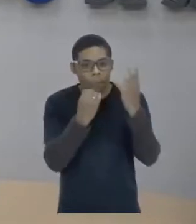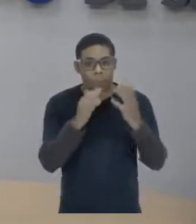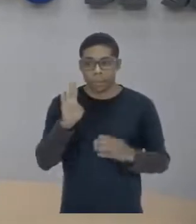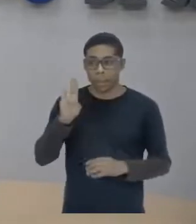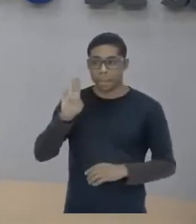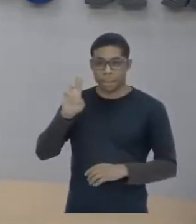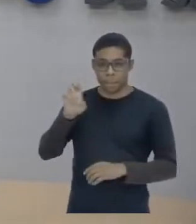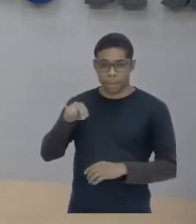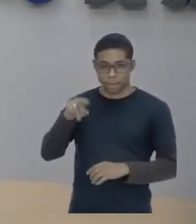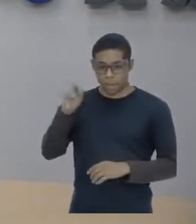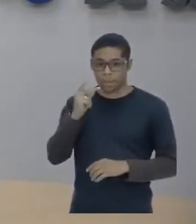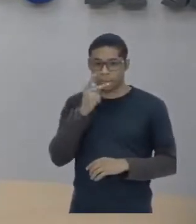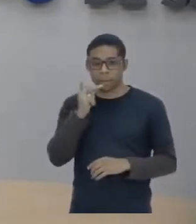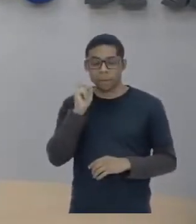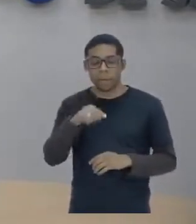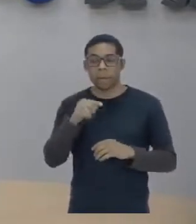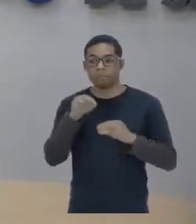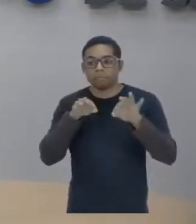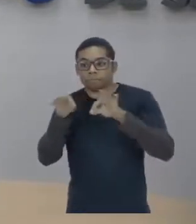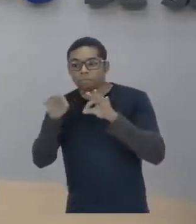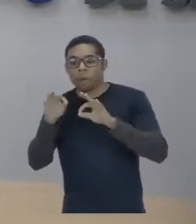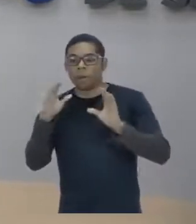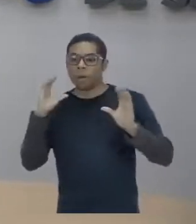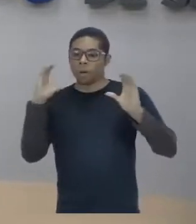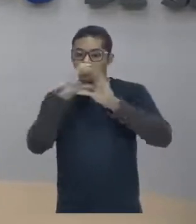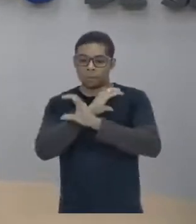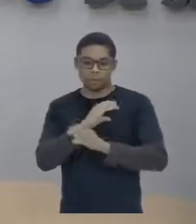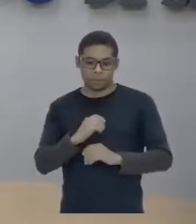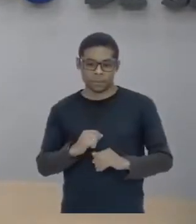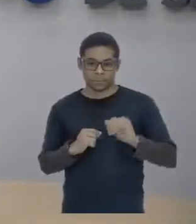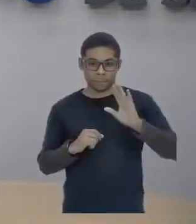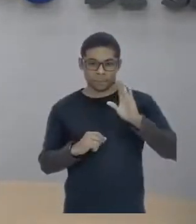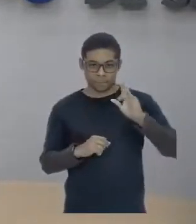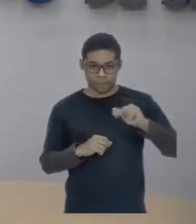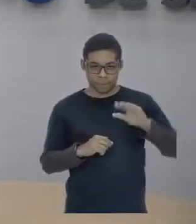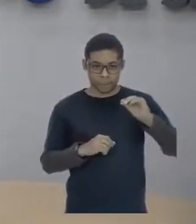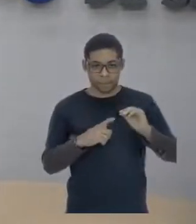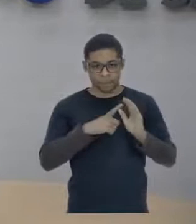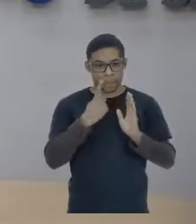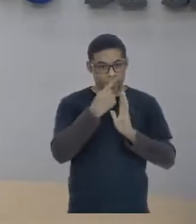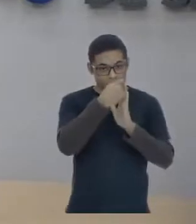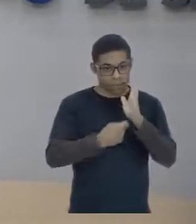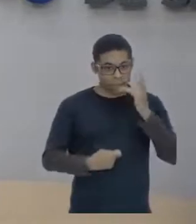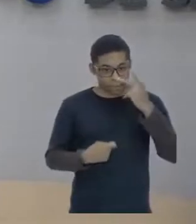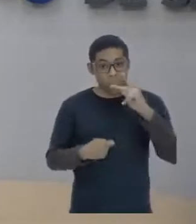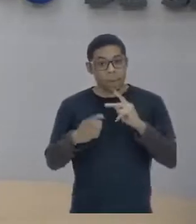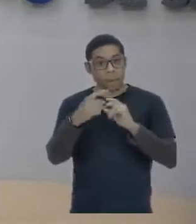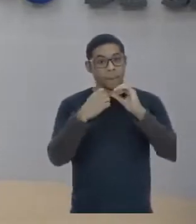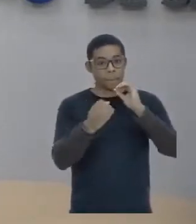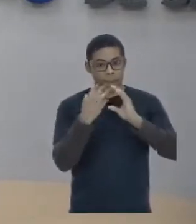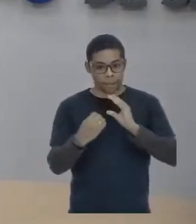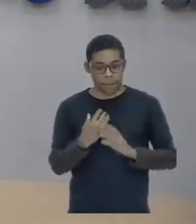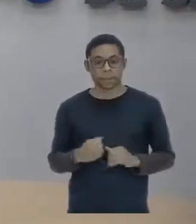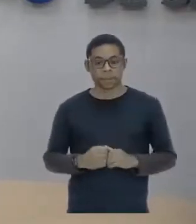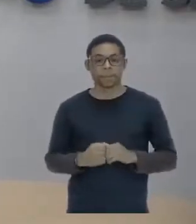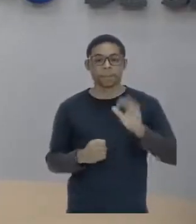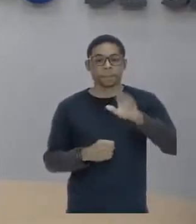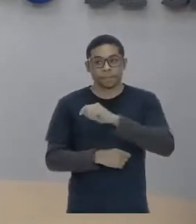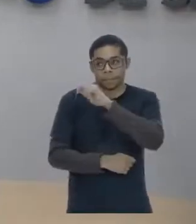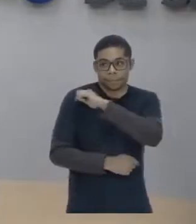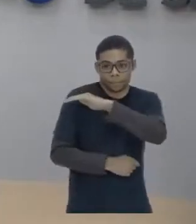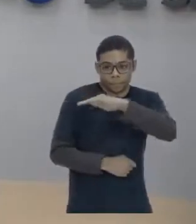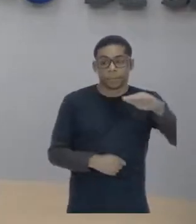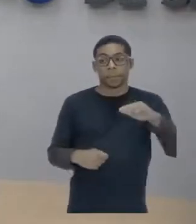fala construir uma conclusão. Breno, eu recebi algumas redações de vocês, que vocês me mandam, e os alunos que